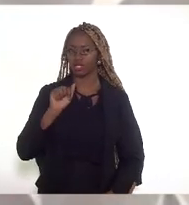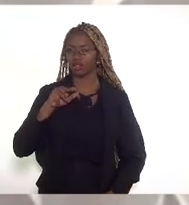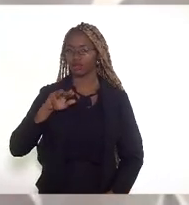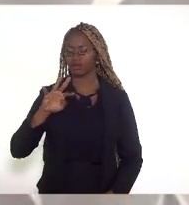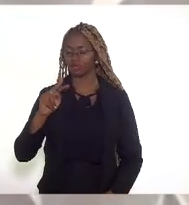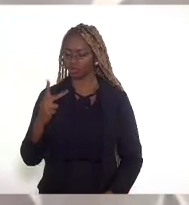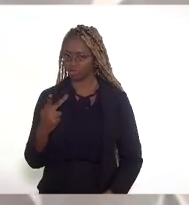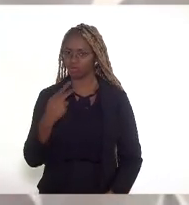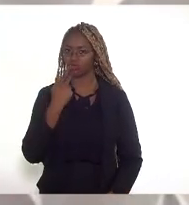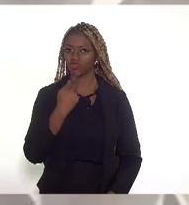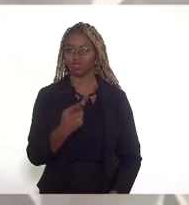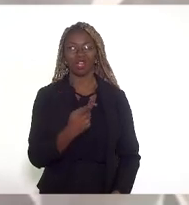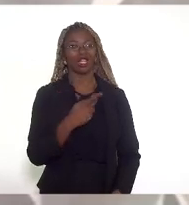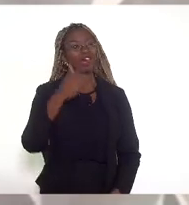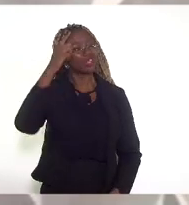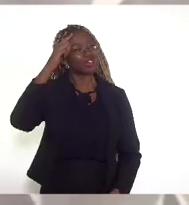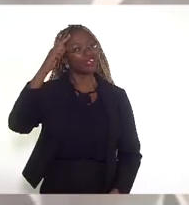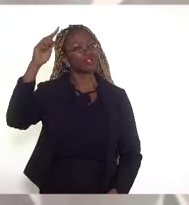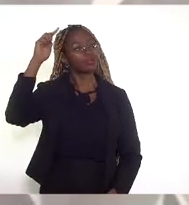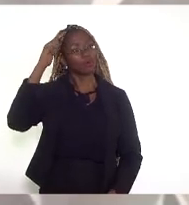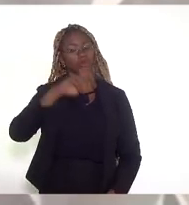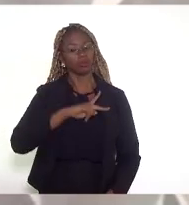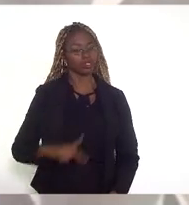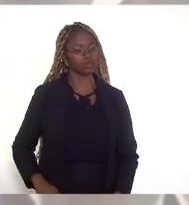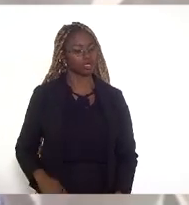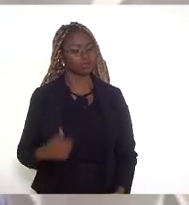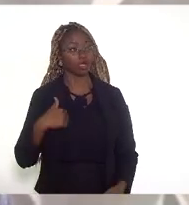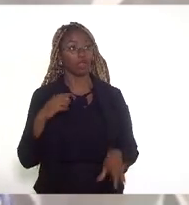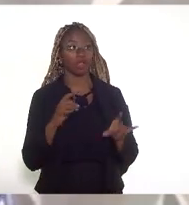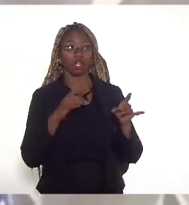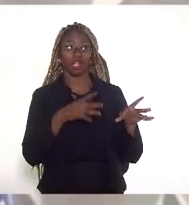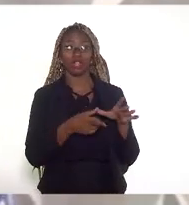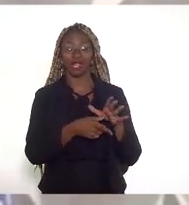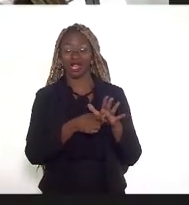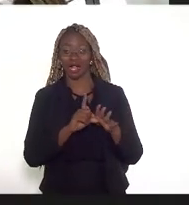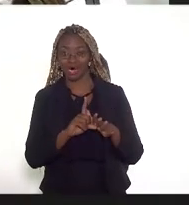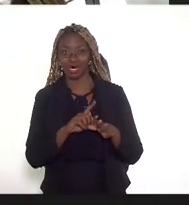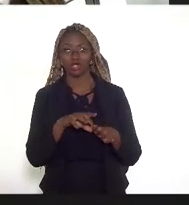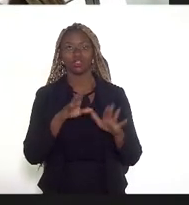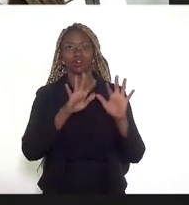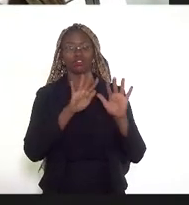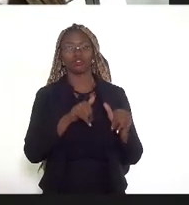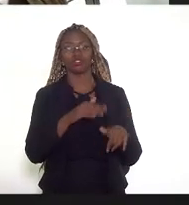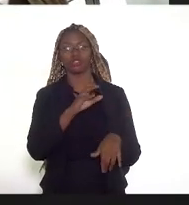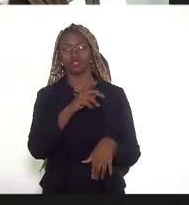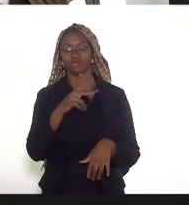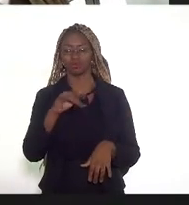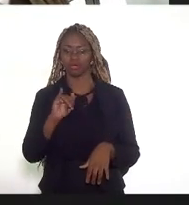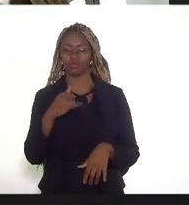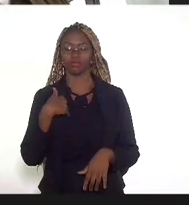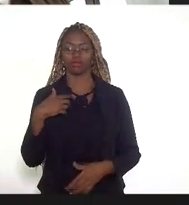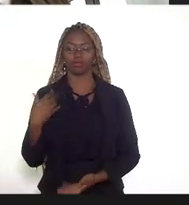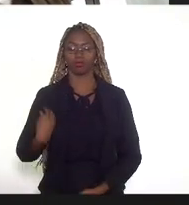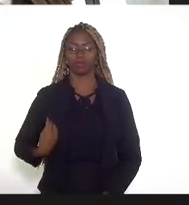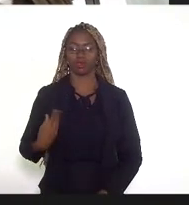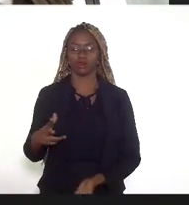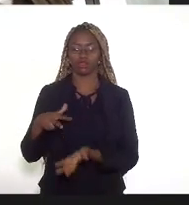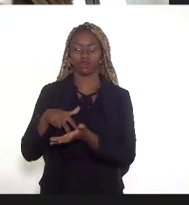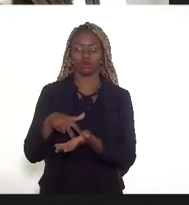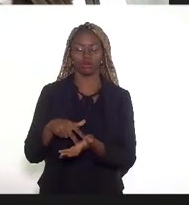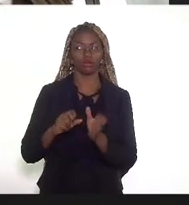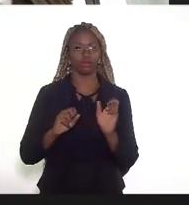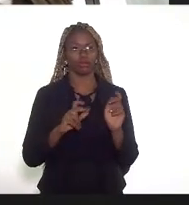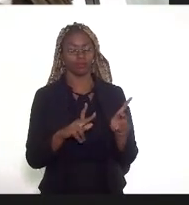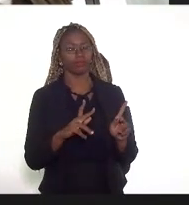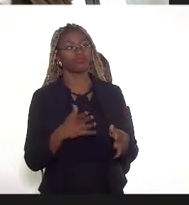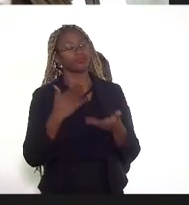meu presidente Luiz Paulo que eu saí um pouquinho antes do término da CPI para poder estar presente aqui.